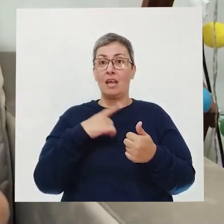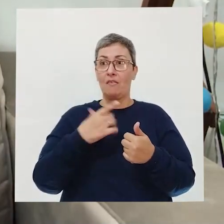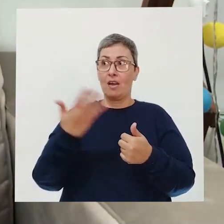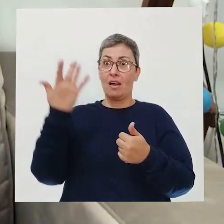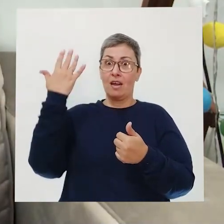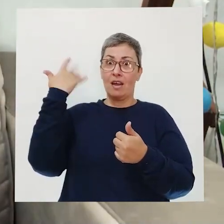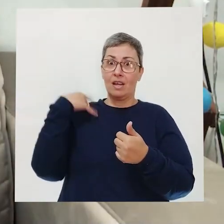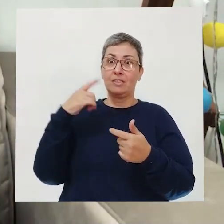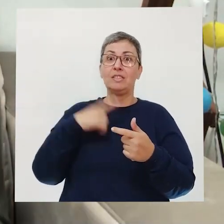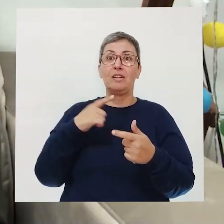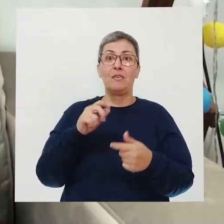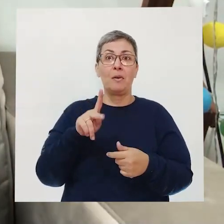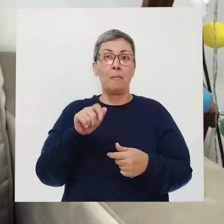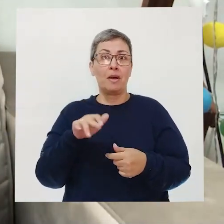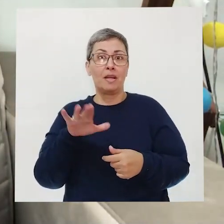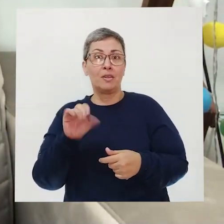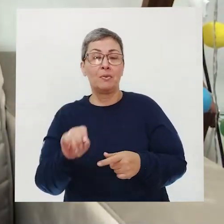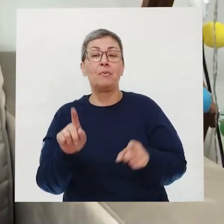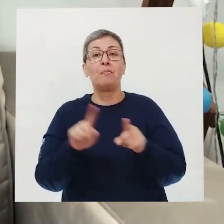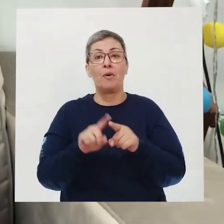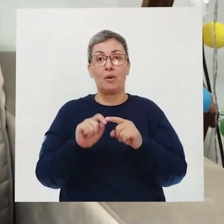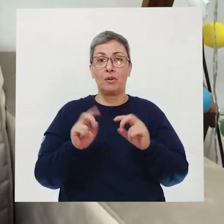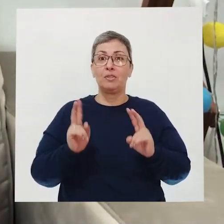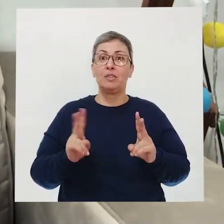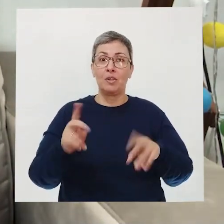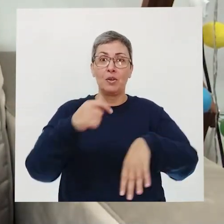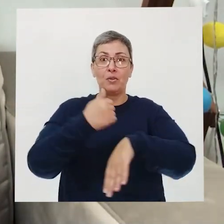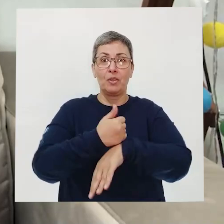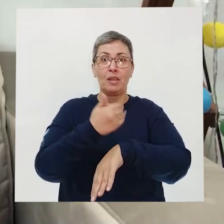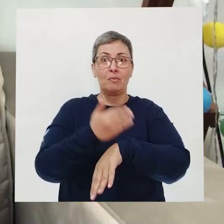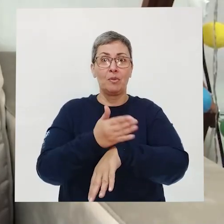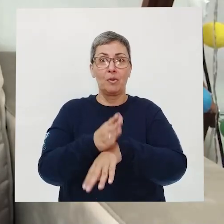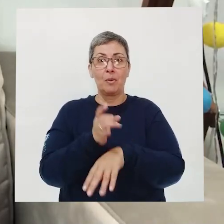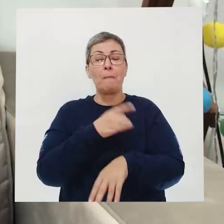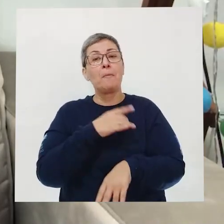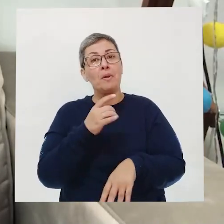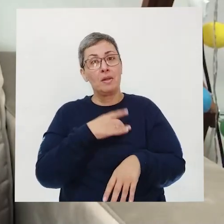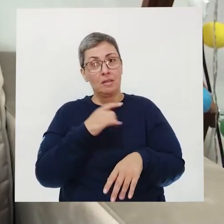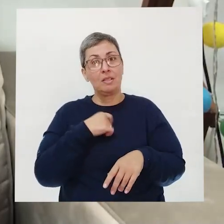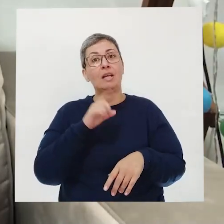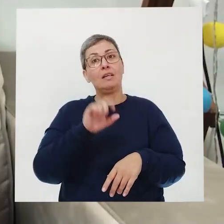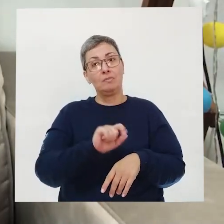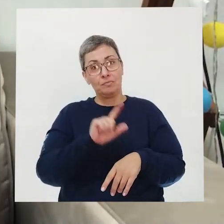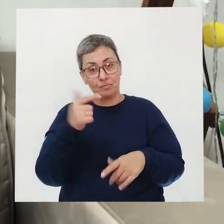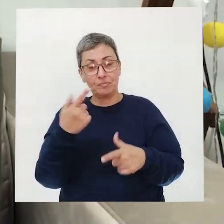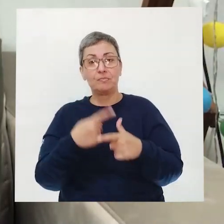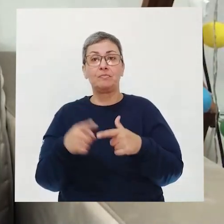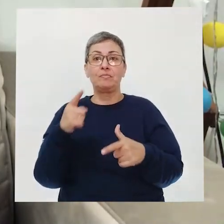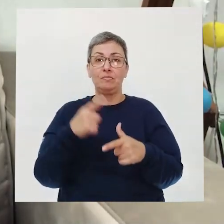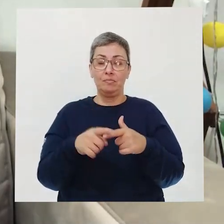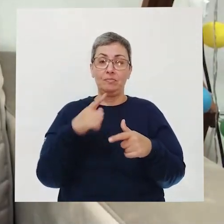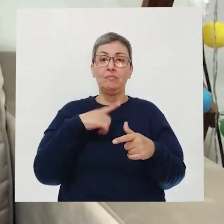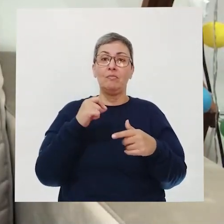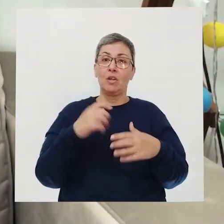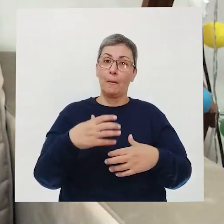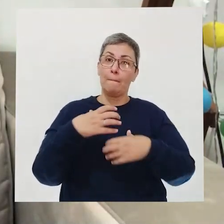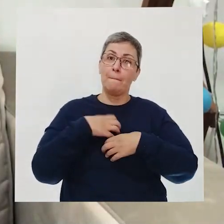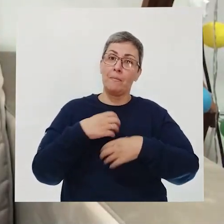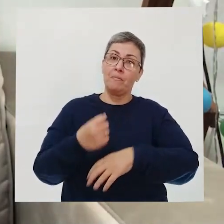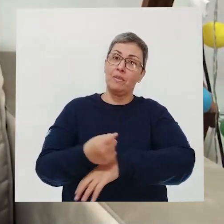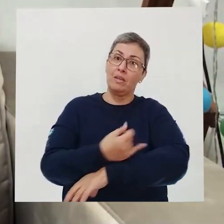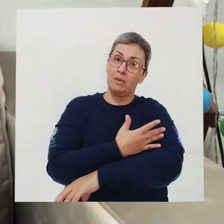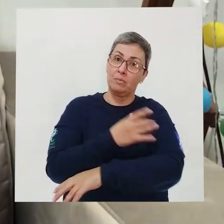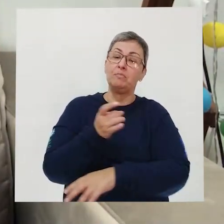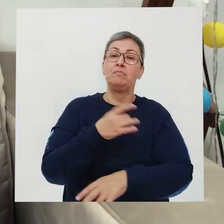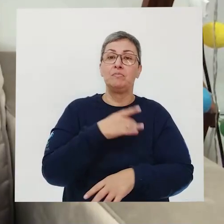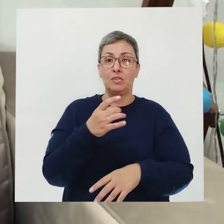crise anterior de pânico pode estar o tempo todo com medo e até ter crise. E aí entra o medo sentimento e o medo